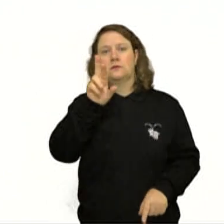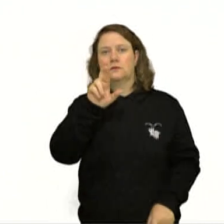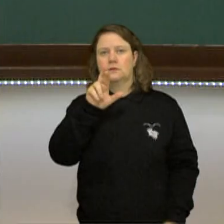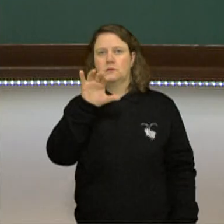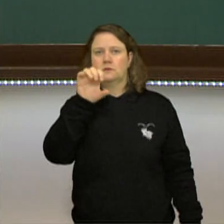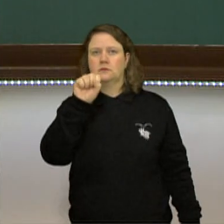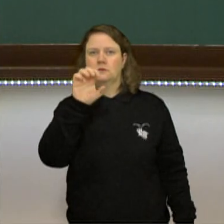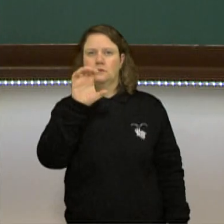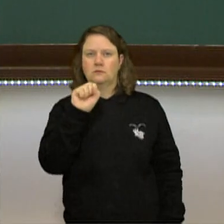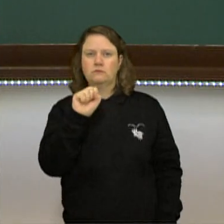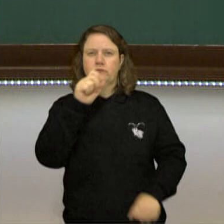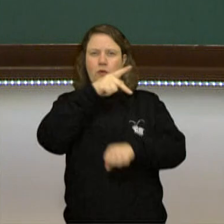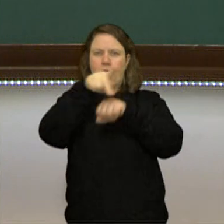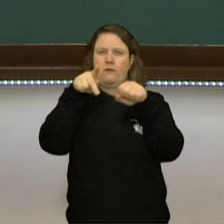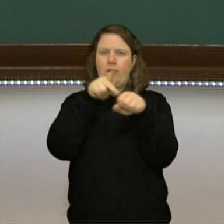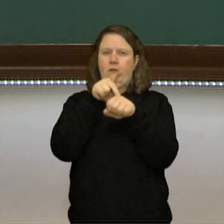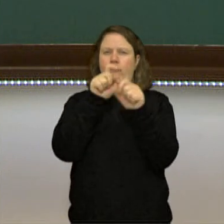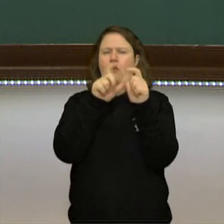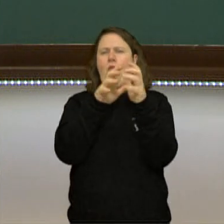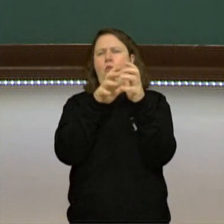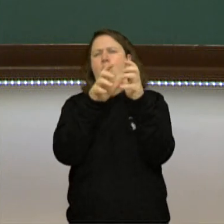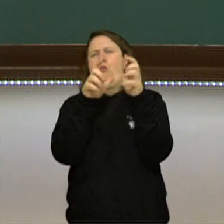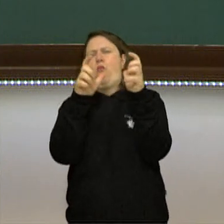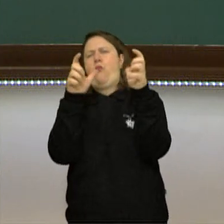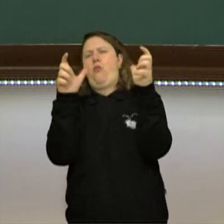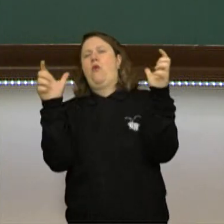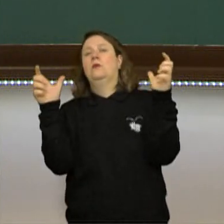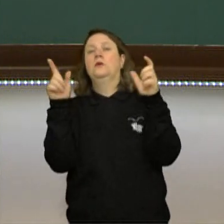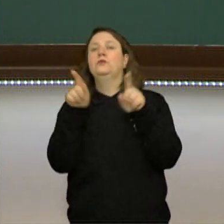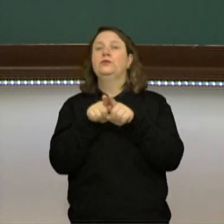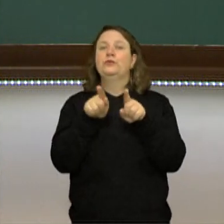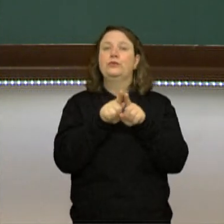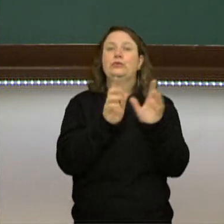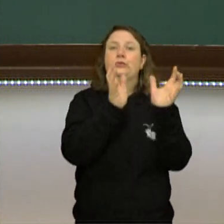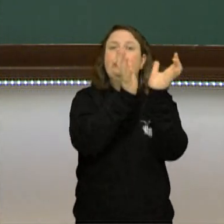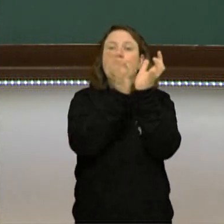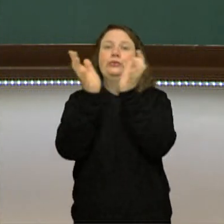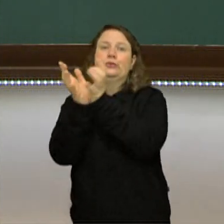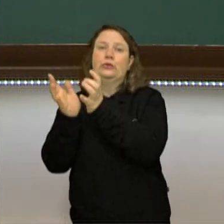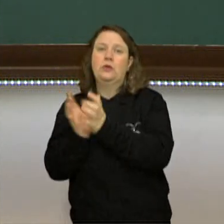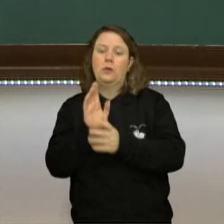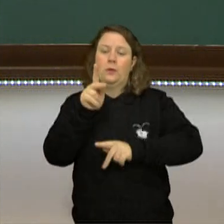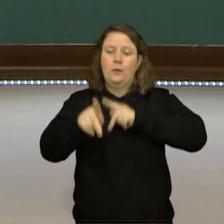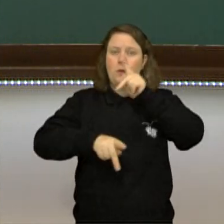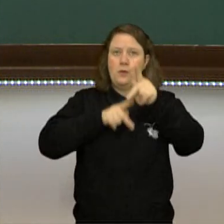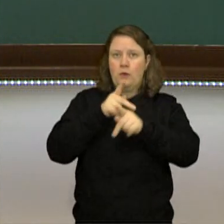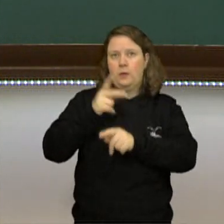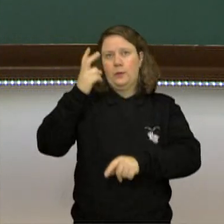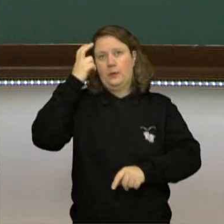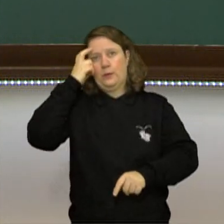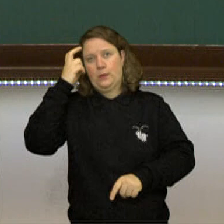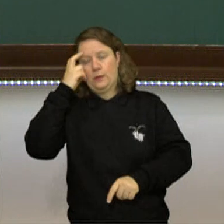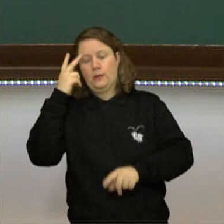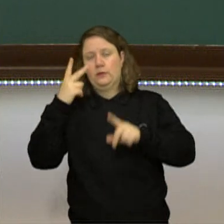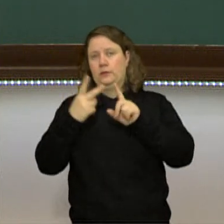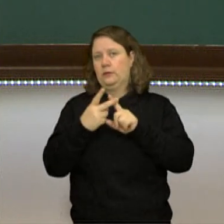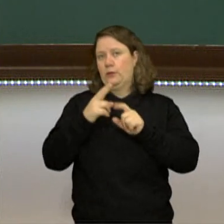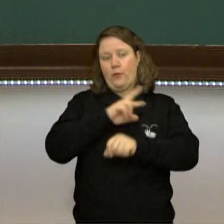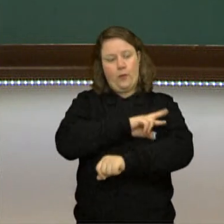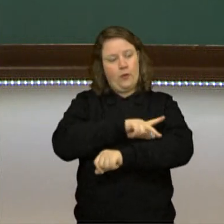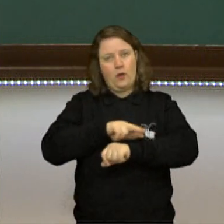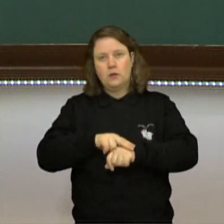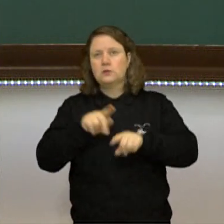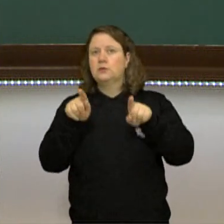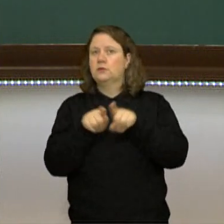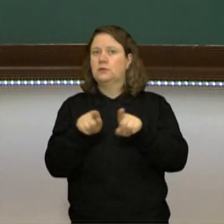país gigantesco e envolvia vários grupos de população que tinham lá dentro. Grupos culturais, grupos étnicos. O Stalin